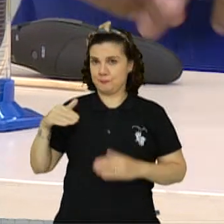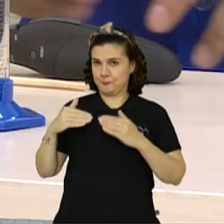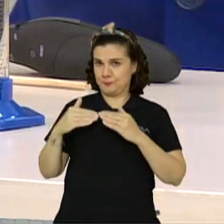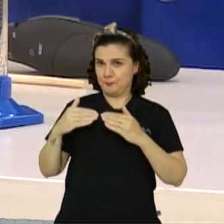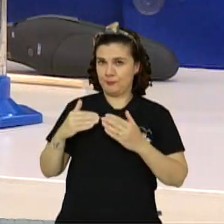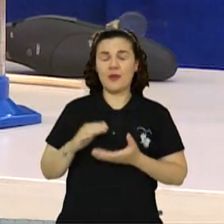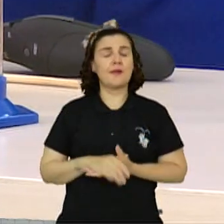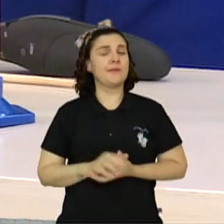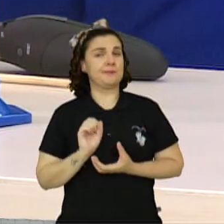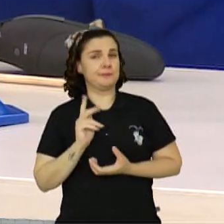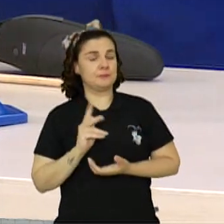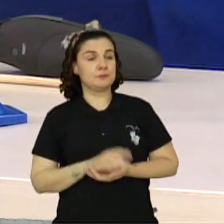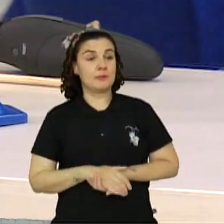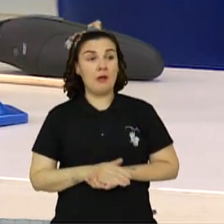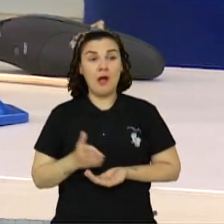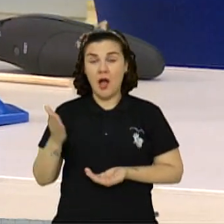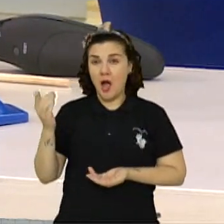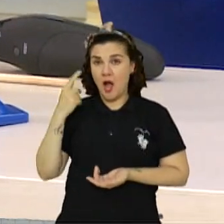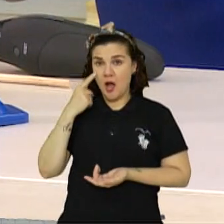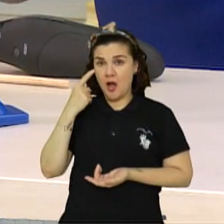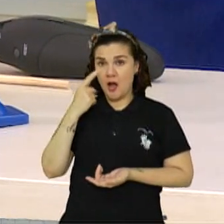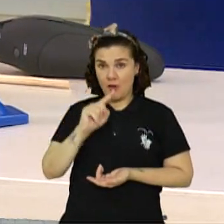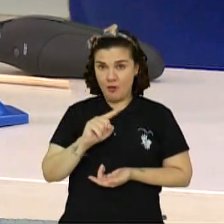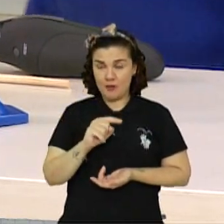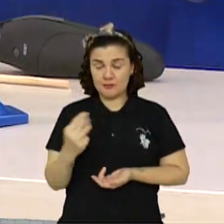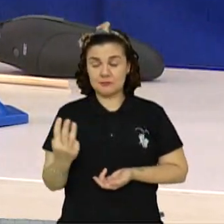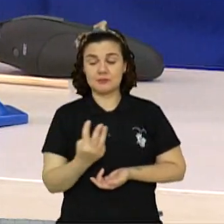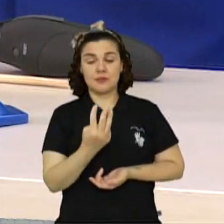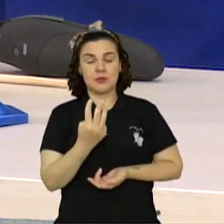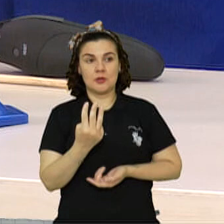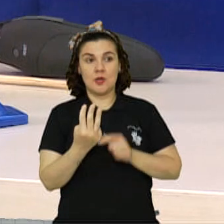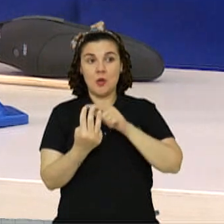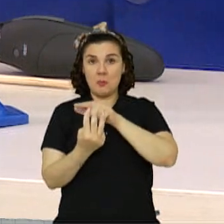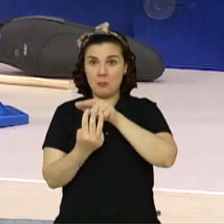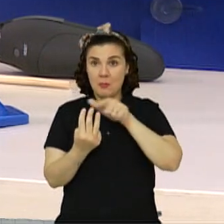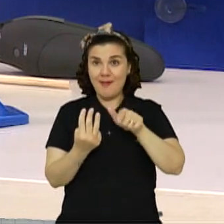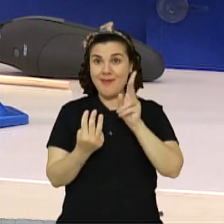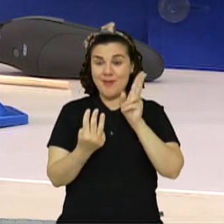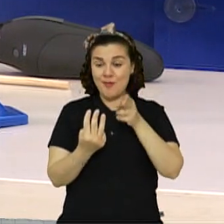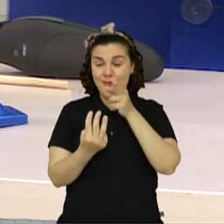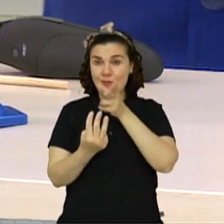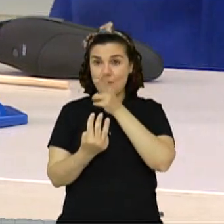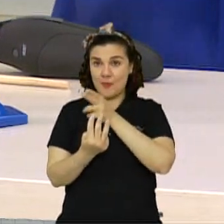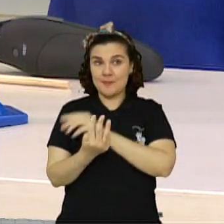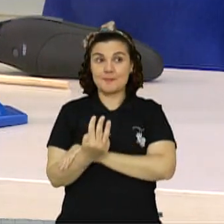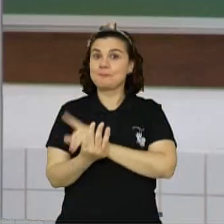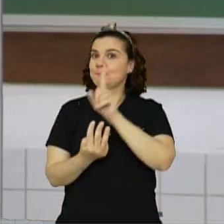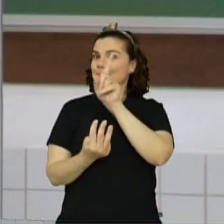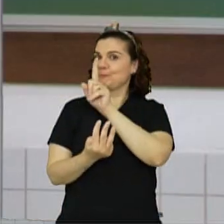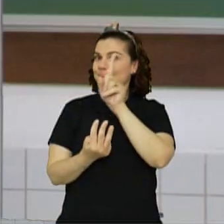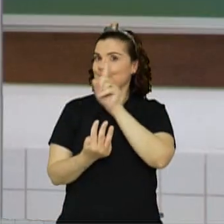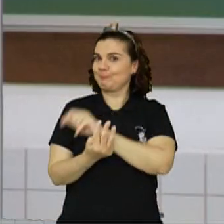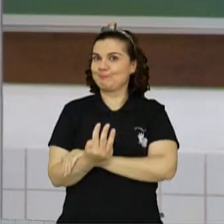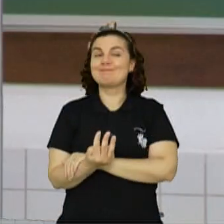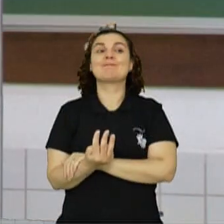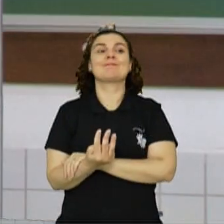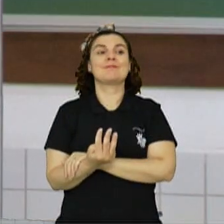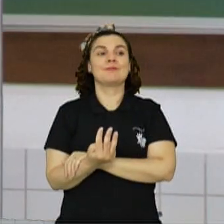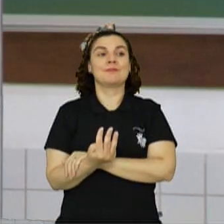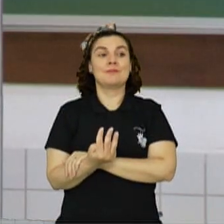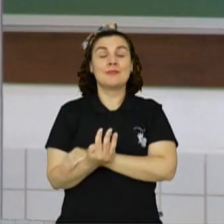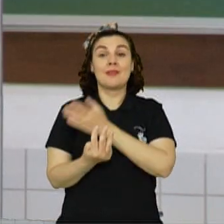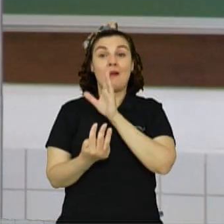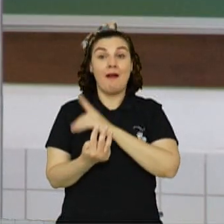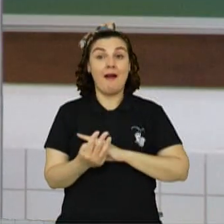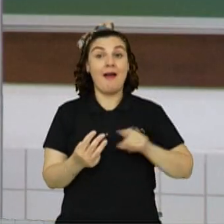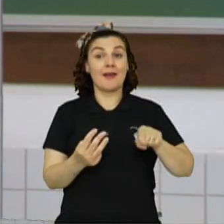Concordam? Pois bem, olhando assim, parece que são todos líquidos iguais, mas não. Aqui no líquido